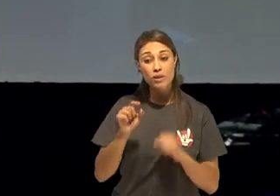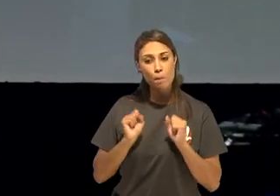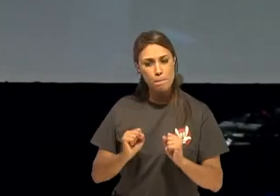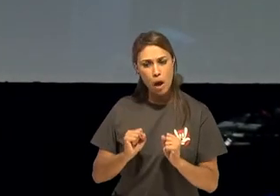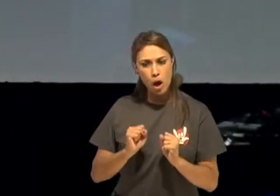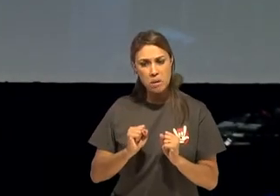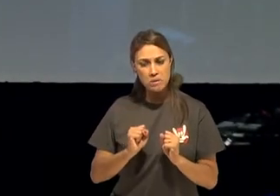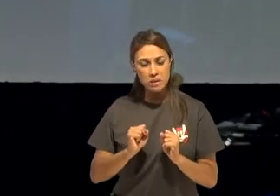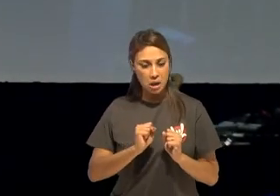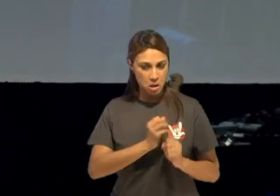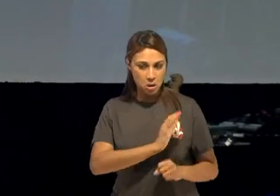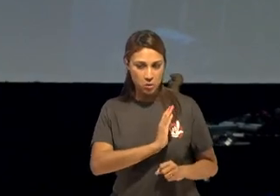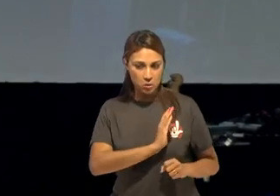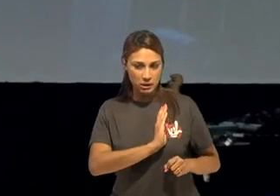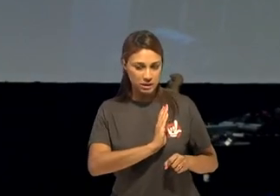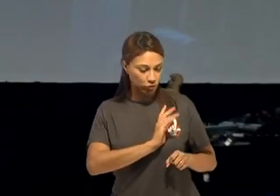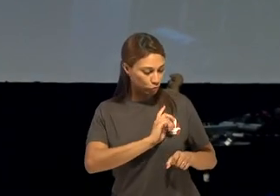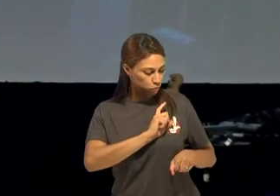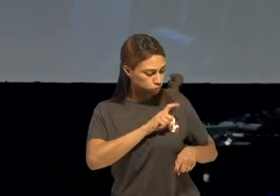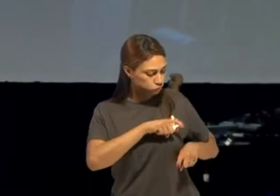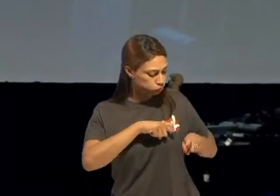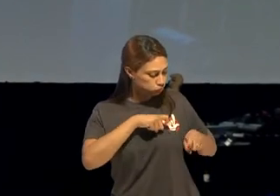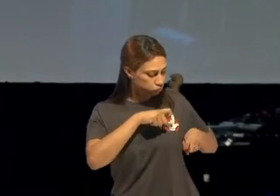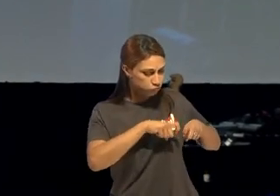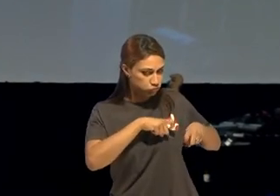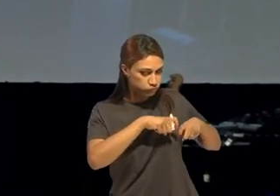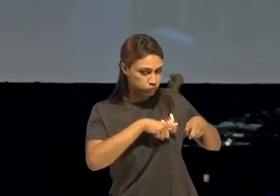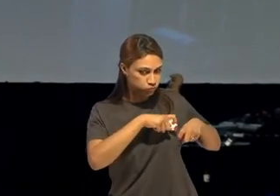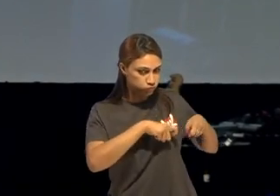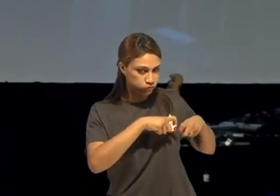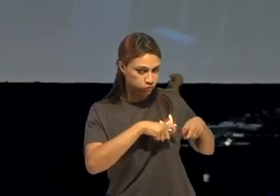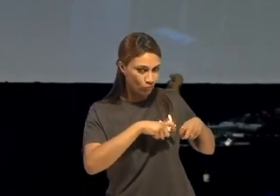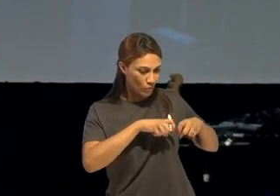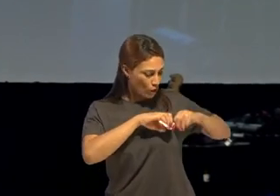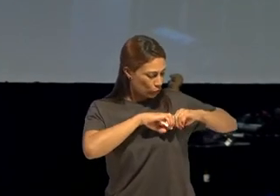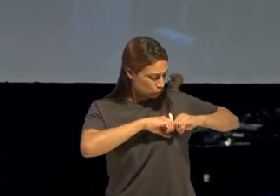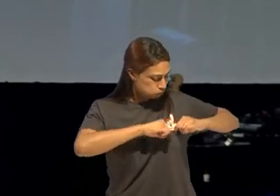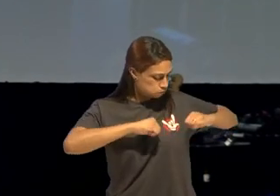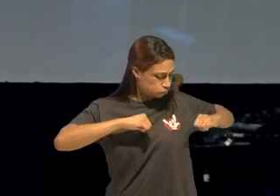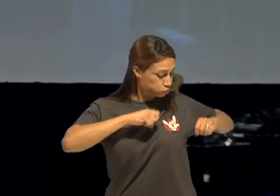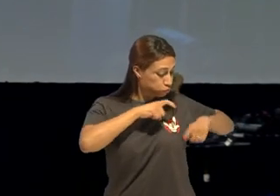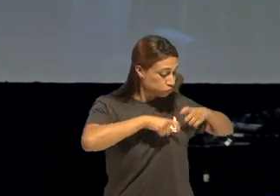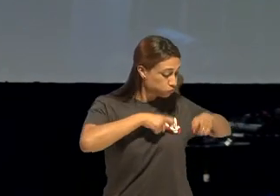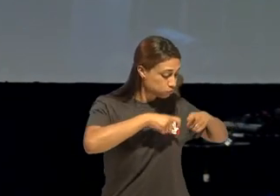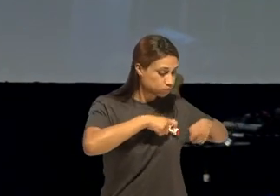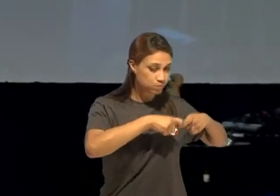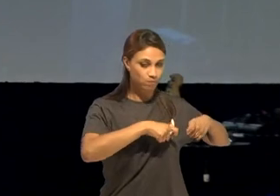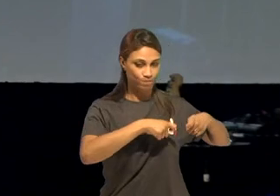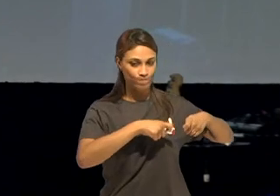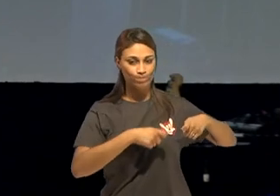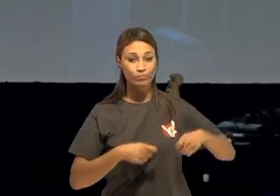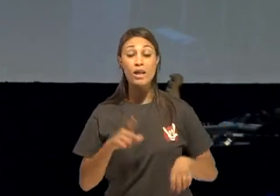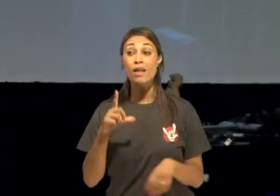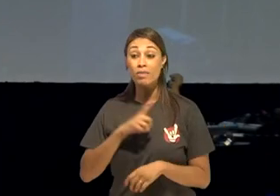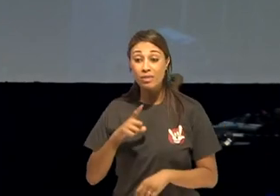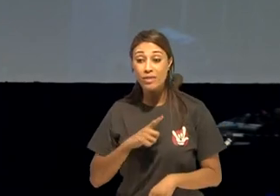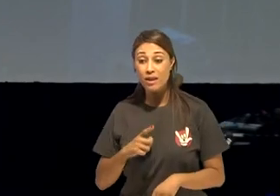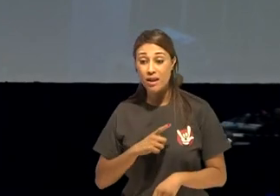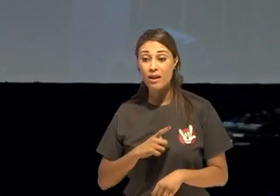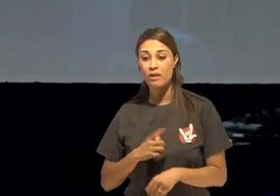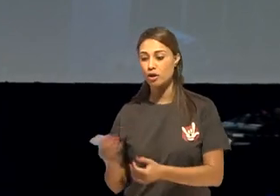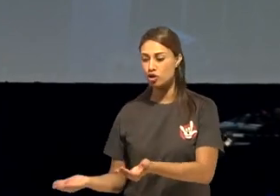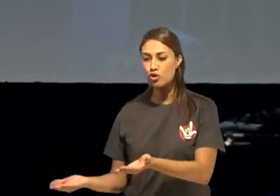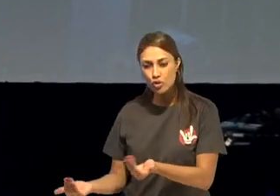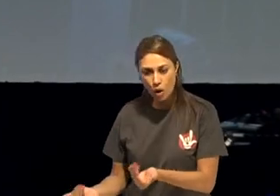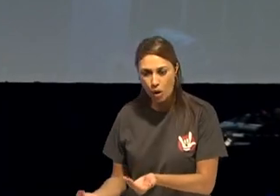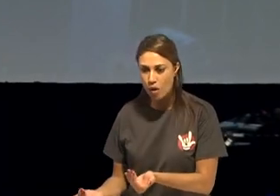Nossa geração não está em falta de talento. Temos jovens talentosos a rodo.